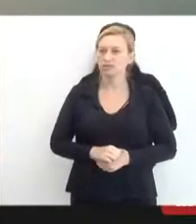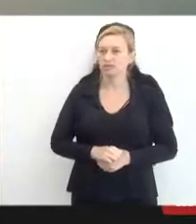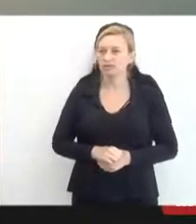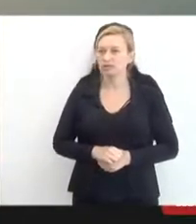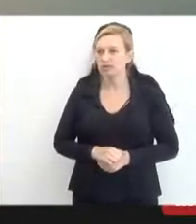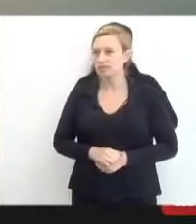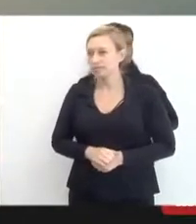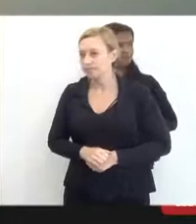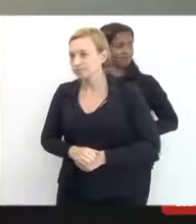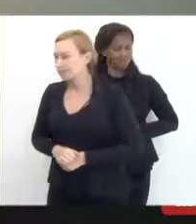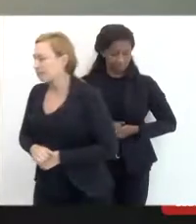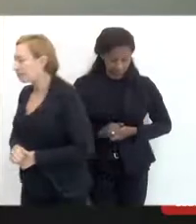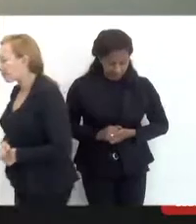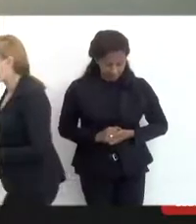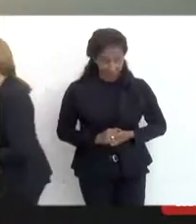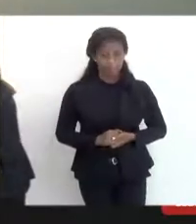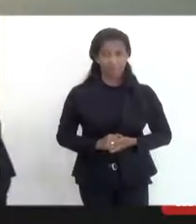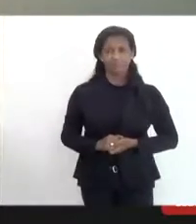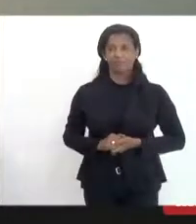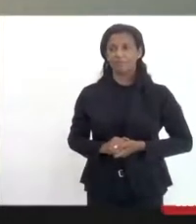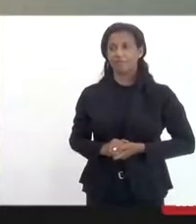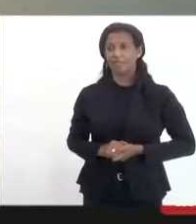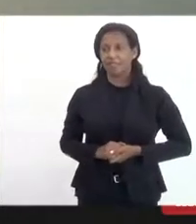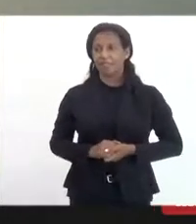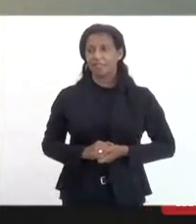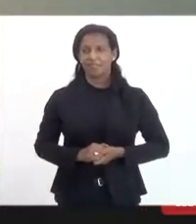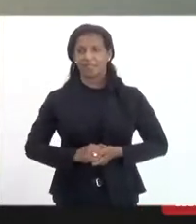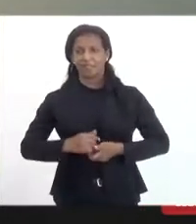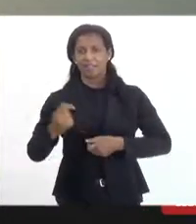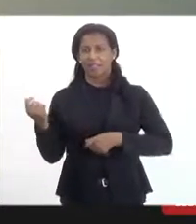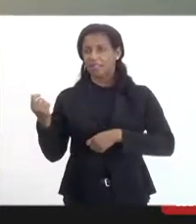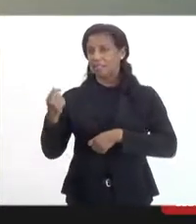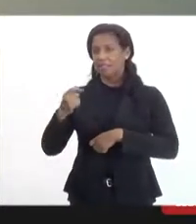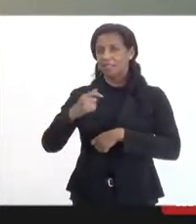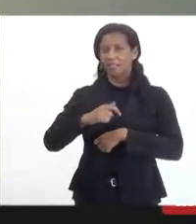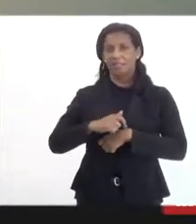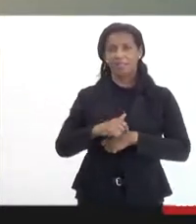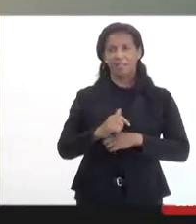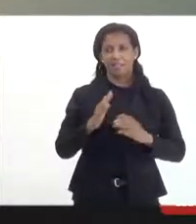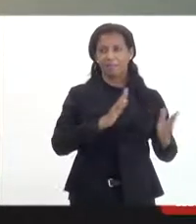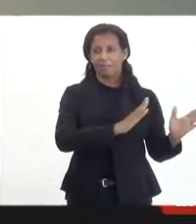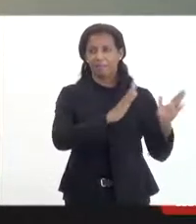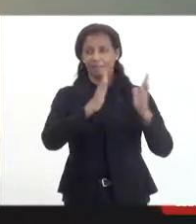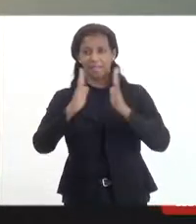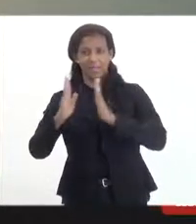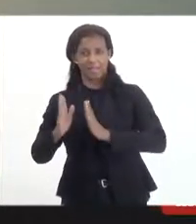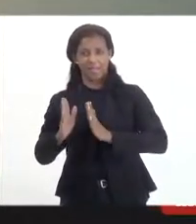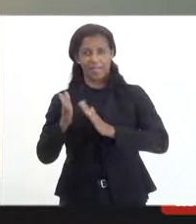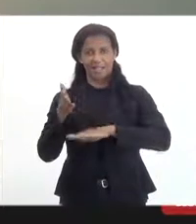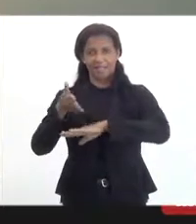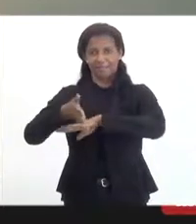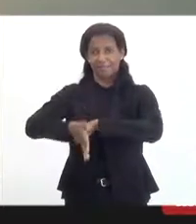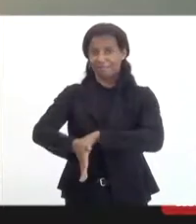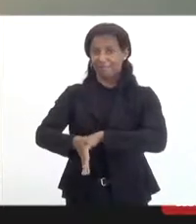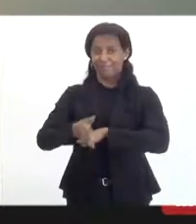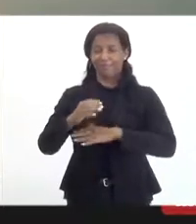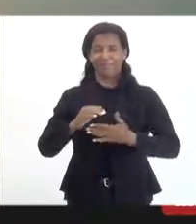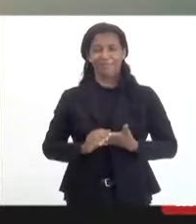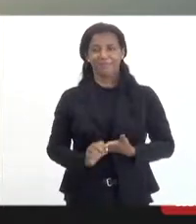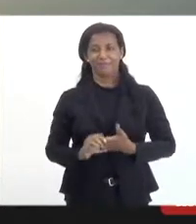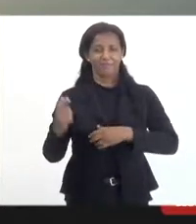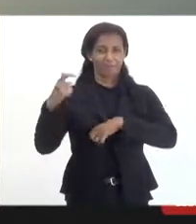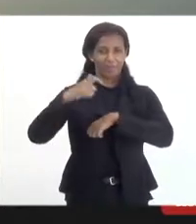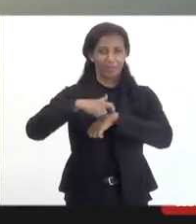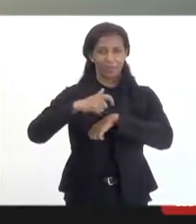tentar, assim, passar os grandes pontos, mas sem entrar muito. Eu queria, assim, primeiro